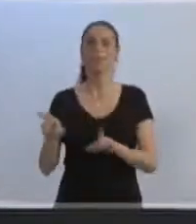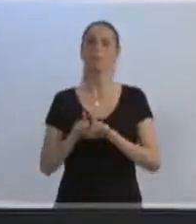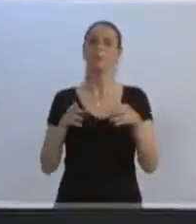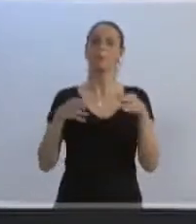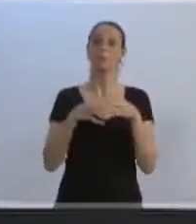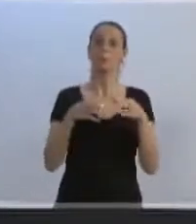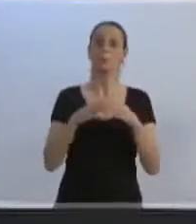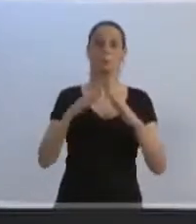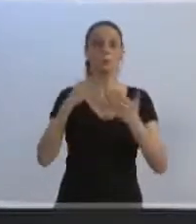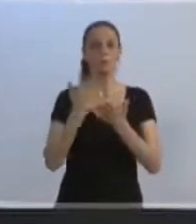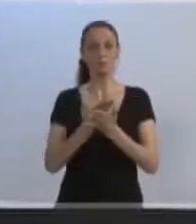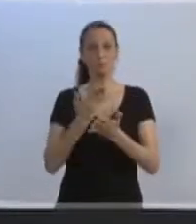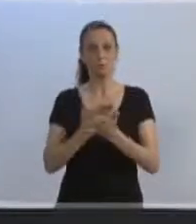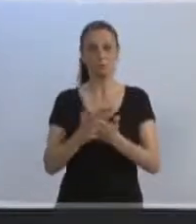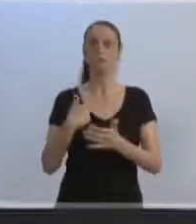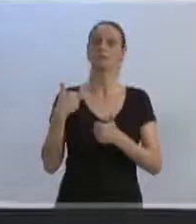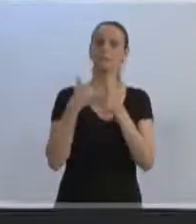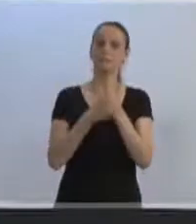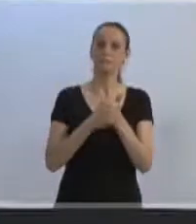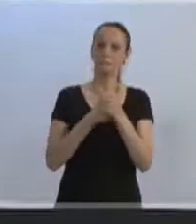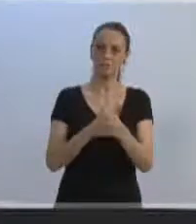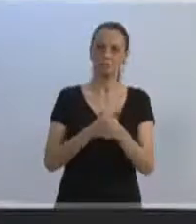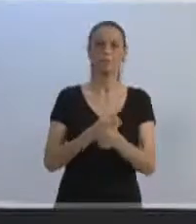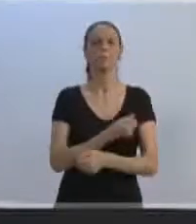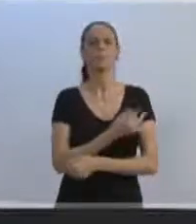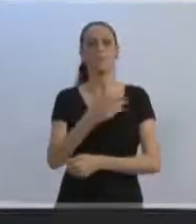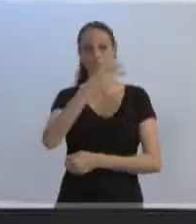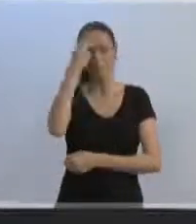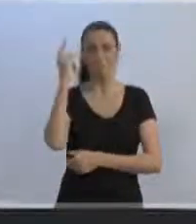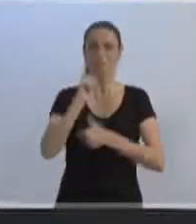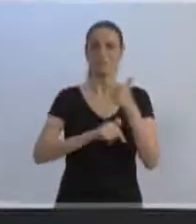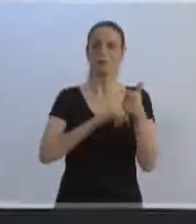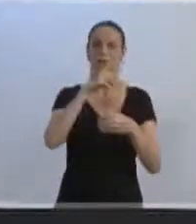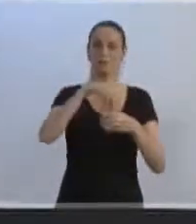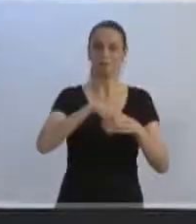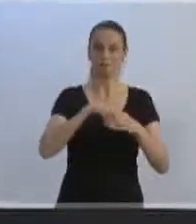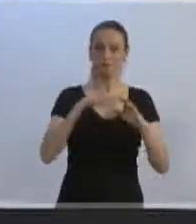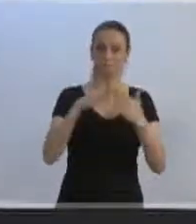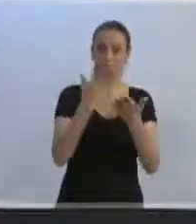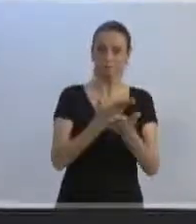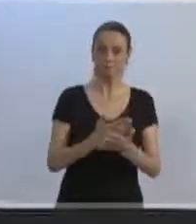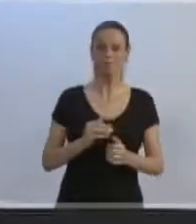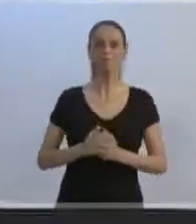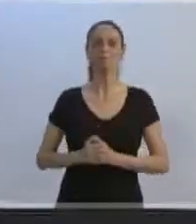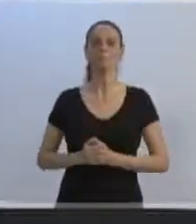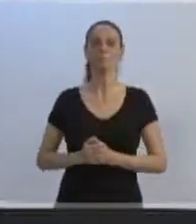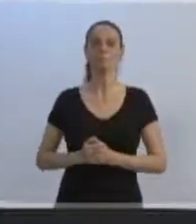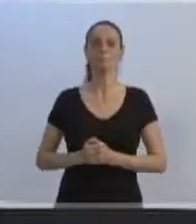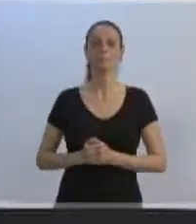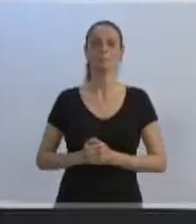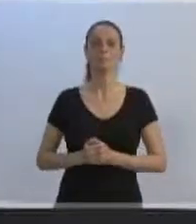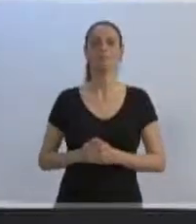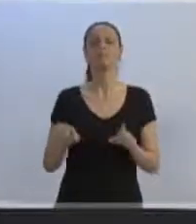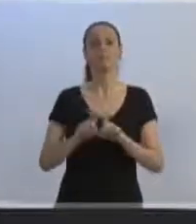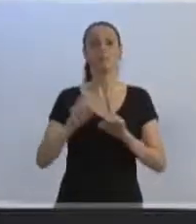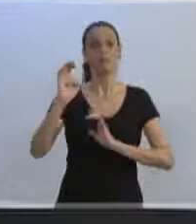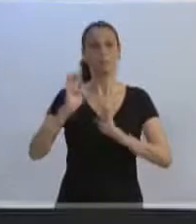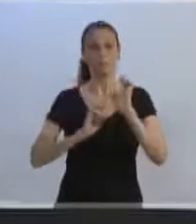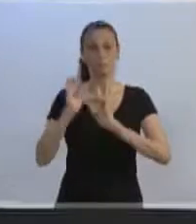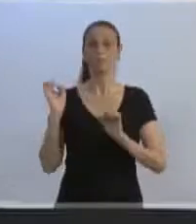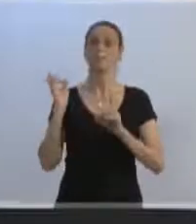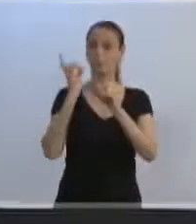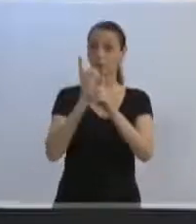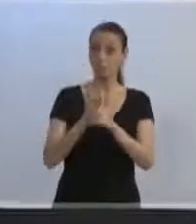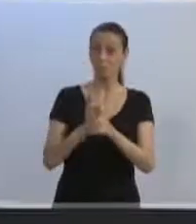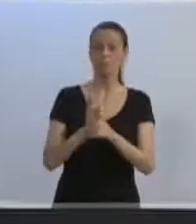escolar de um vídeo em que eu venho acompanhando vários amigos lá que trabalho e depois também esse encontro com essas empresários enfim com as